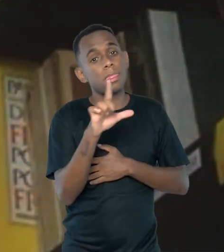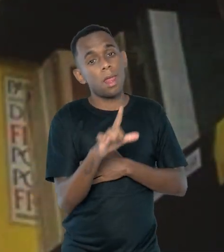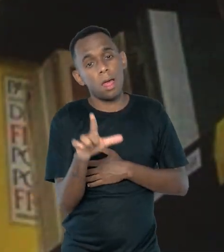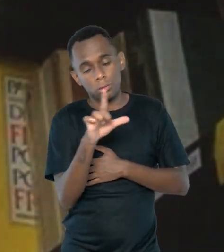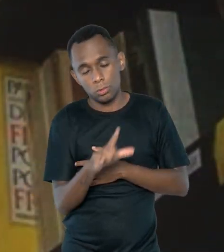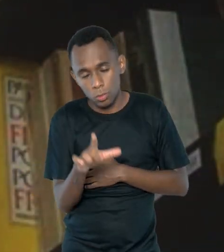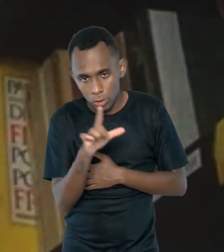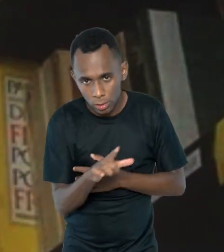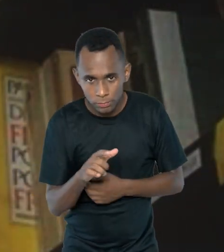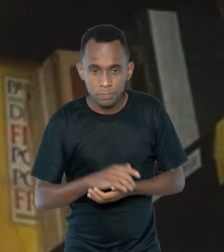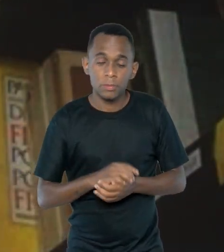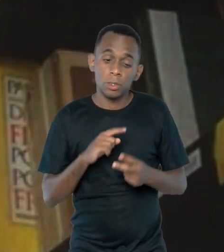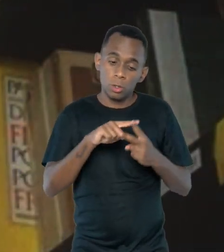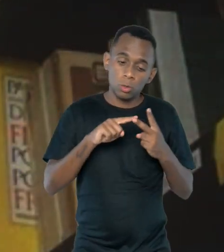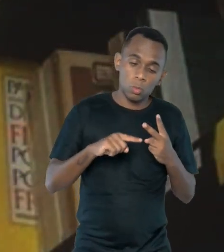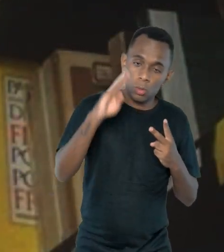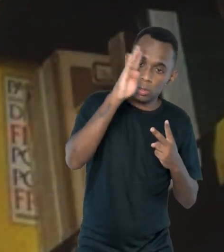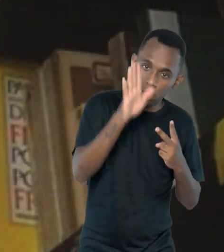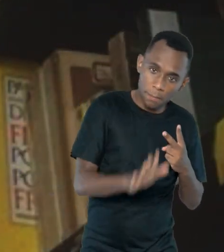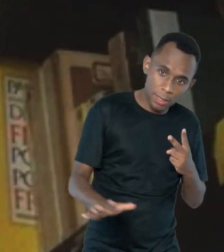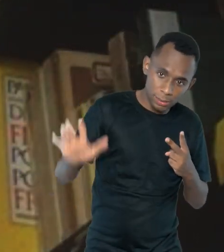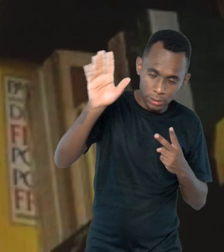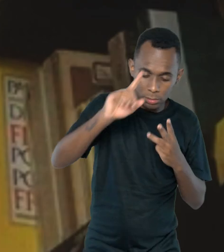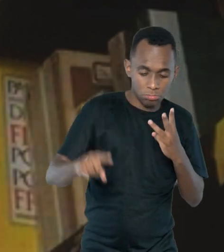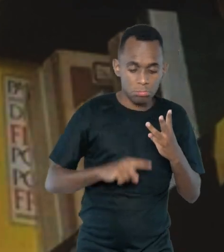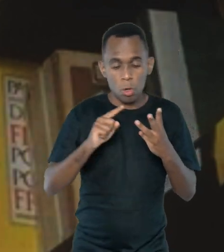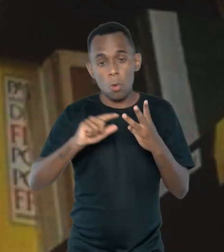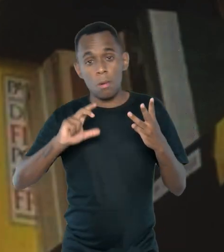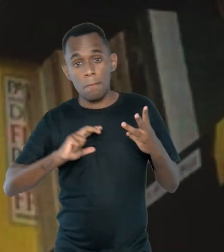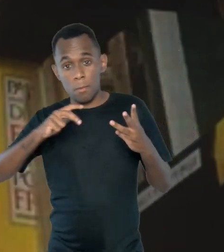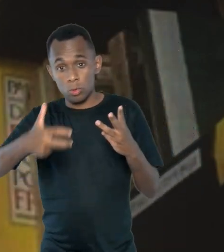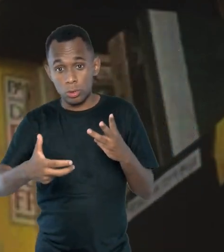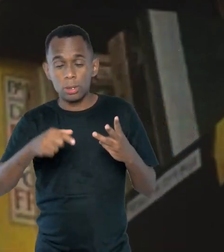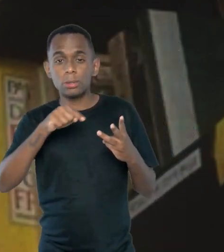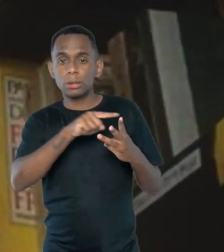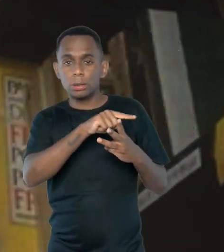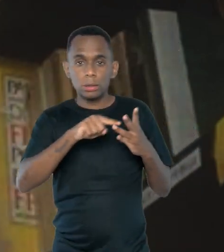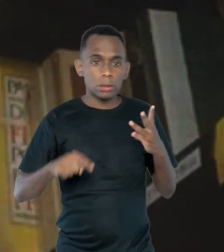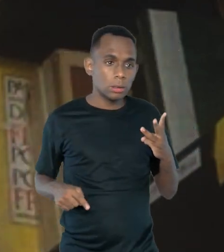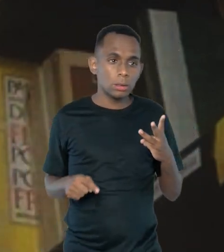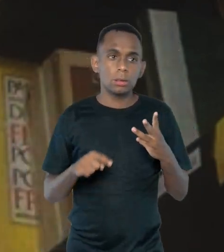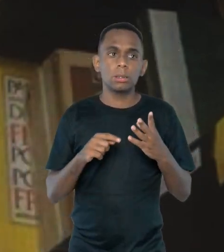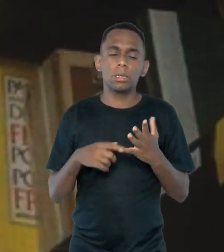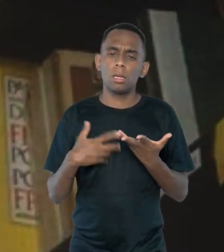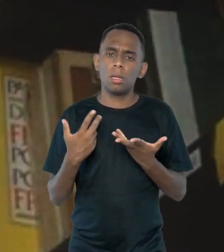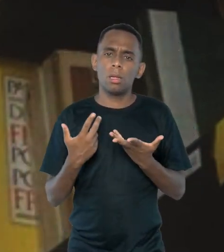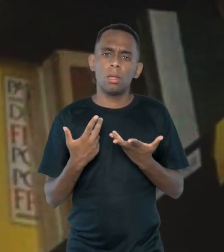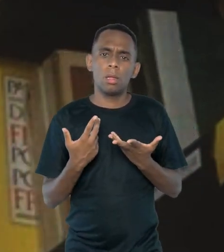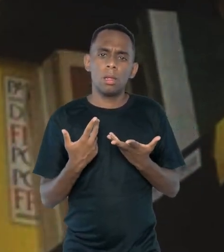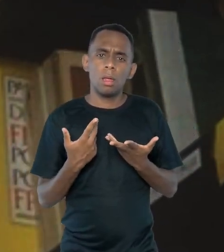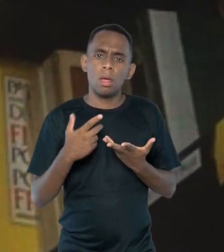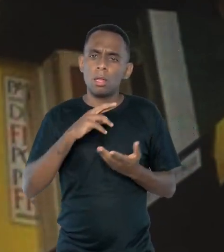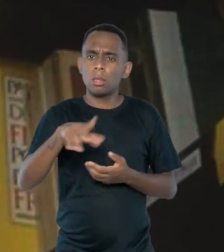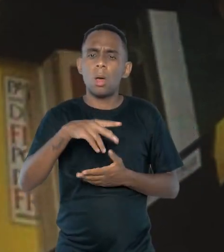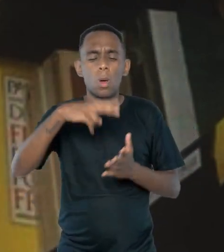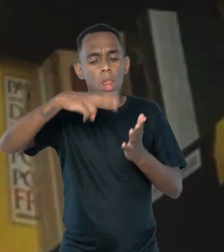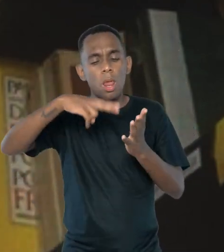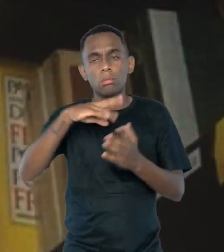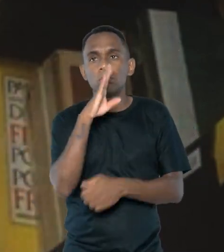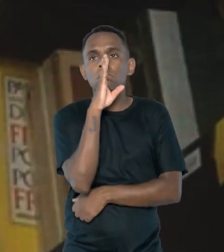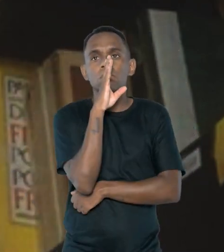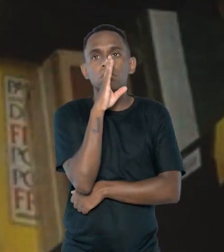literatura, 2 brasileiras e uma portuguesa, elas não estão para ser lidas em silêncio, não é